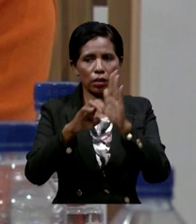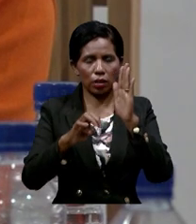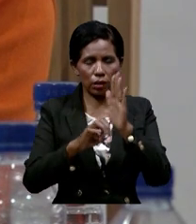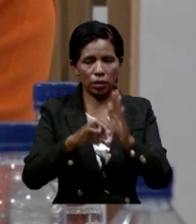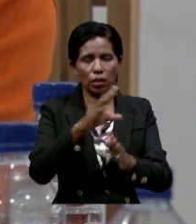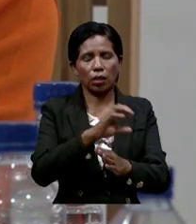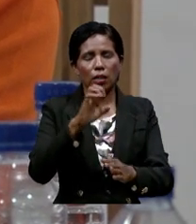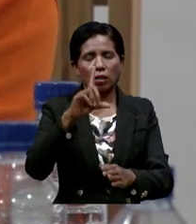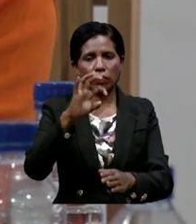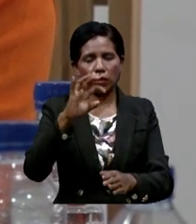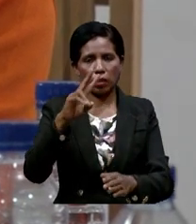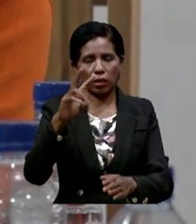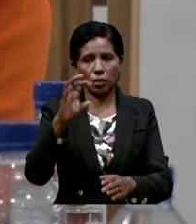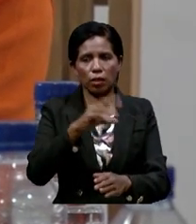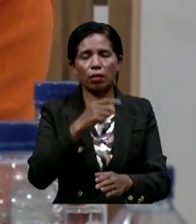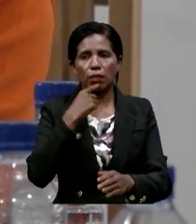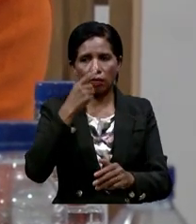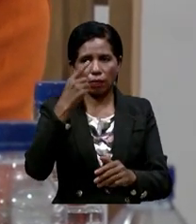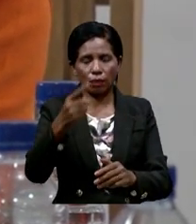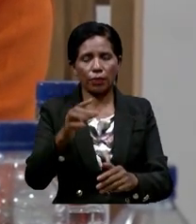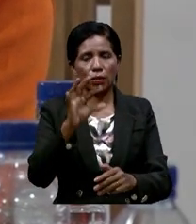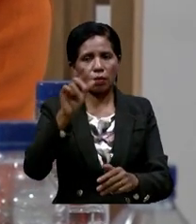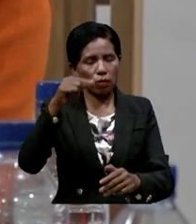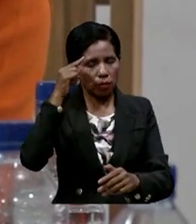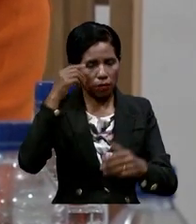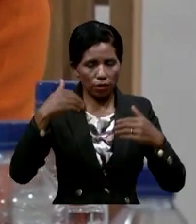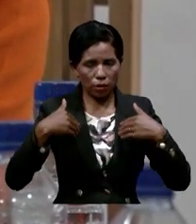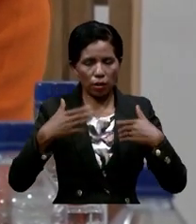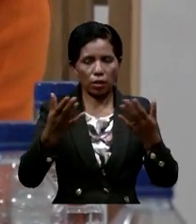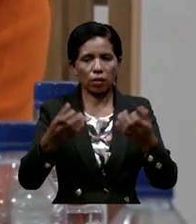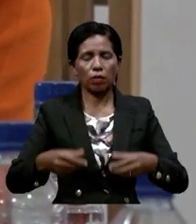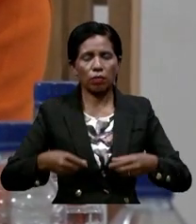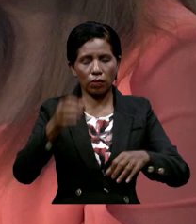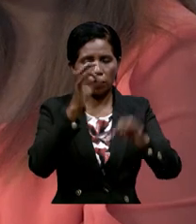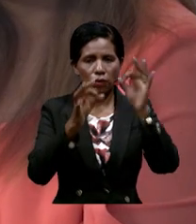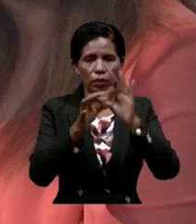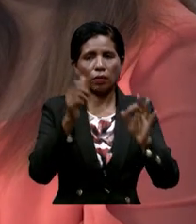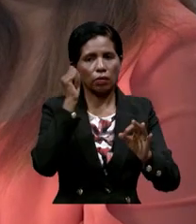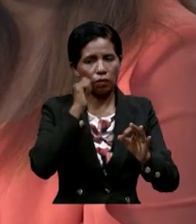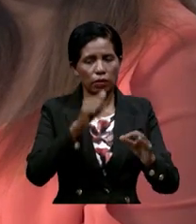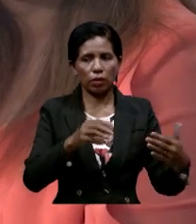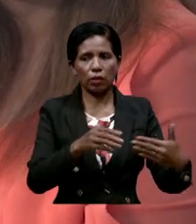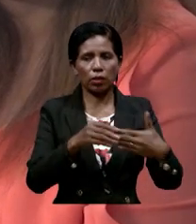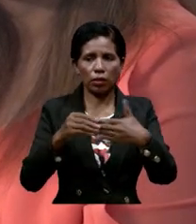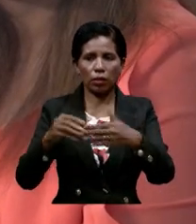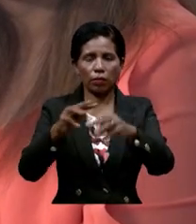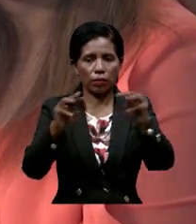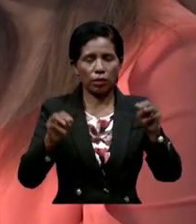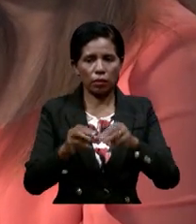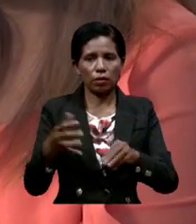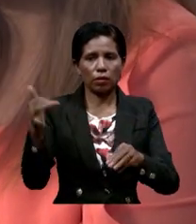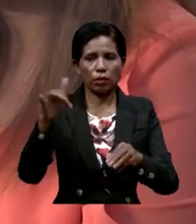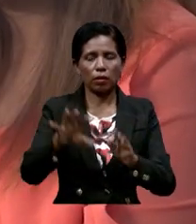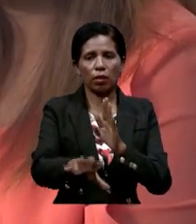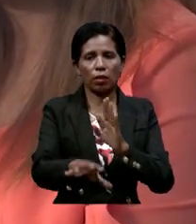Igualdade Elvina de Souza Carvalho Hateten nono governo ia komitmento atu fo confiança ba feto ho di bela lidera ia município Sira no